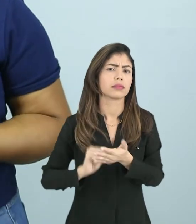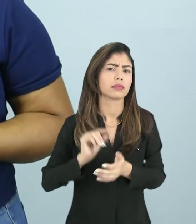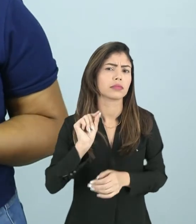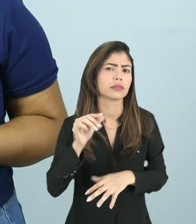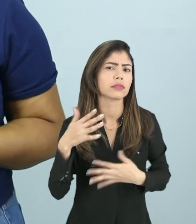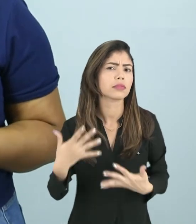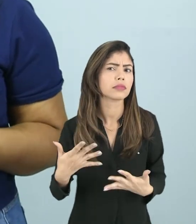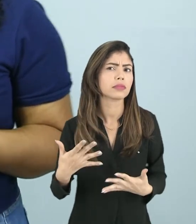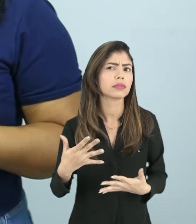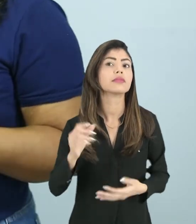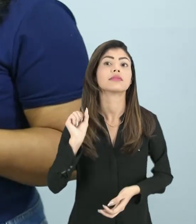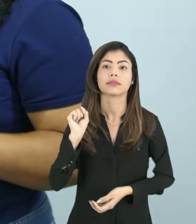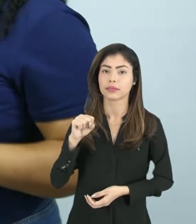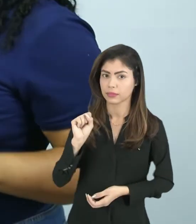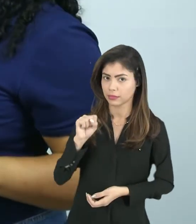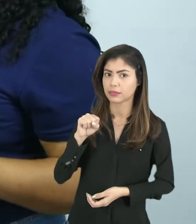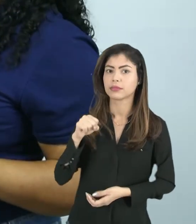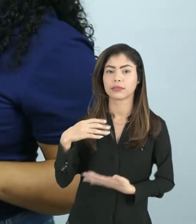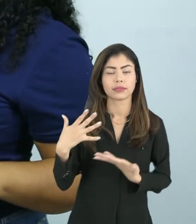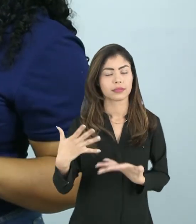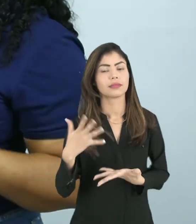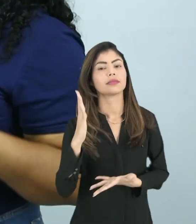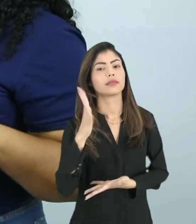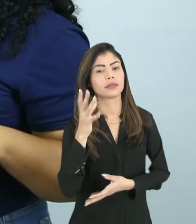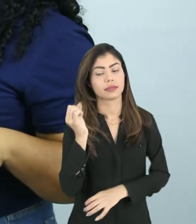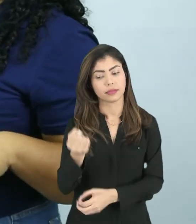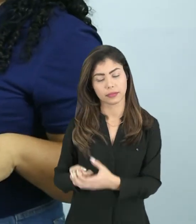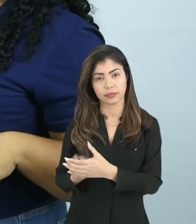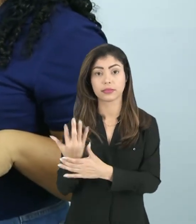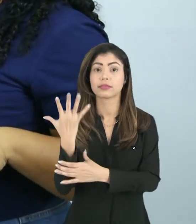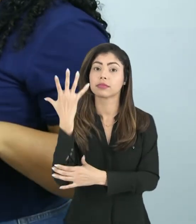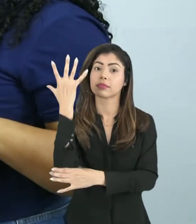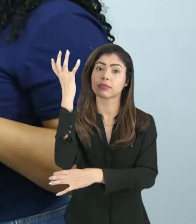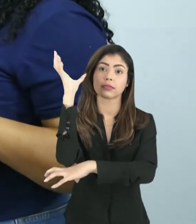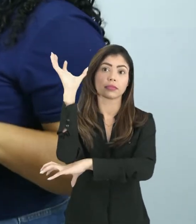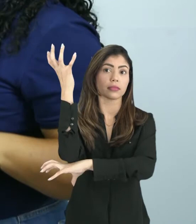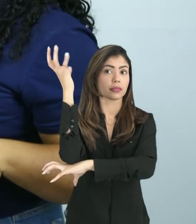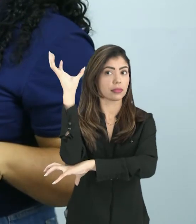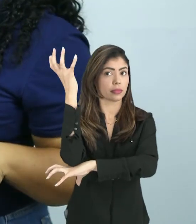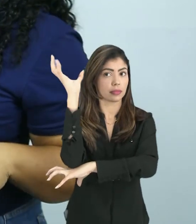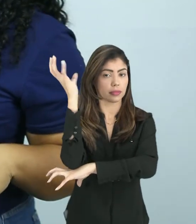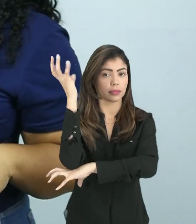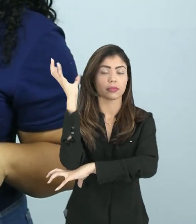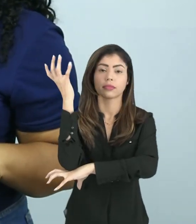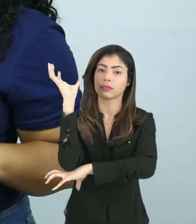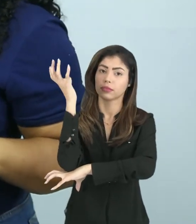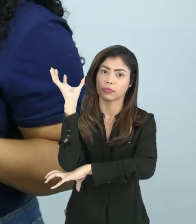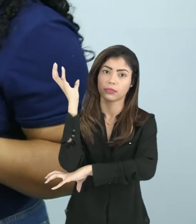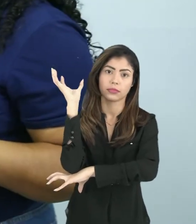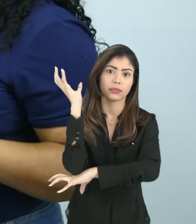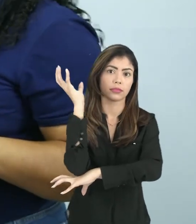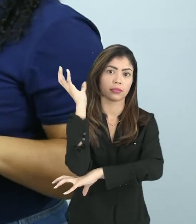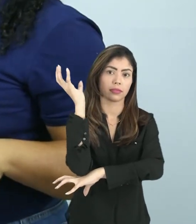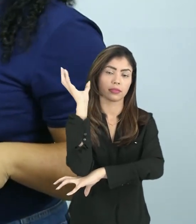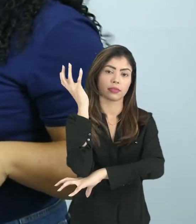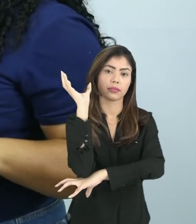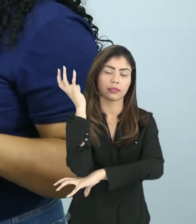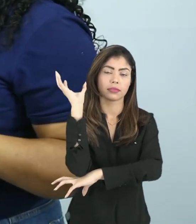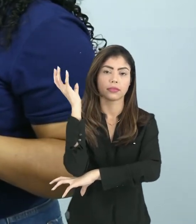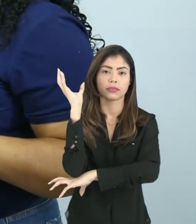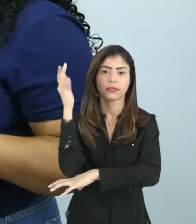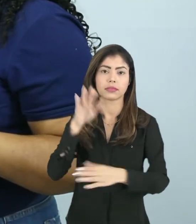alguma parte? Tá sim, né? Ela já nasceu, ela cresceu, né? Então, toda a